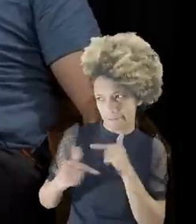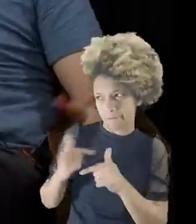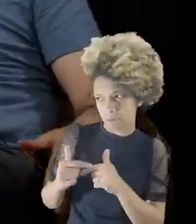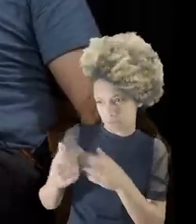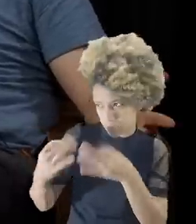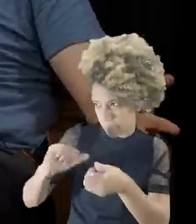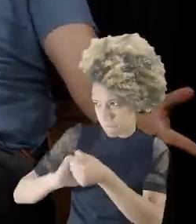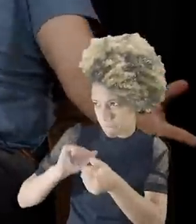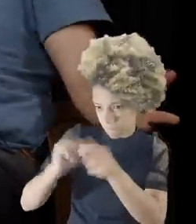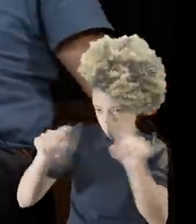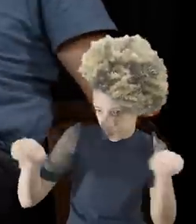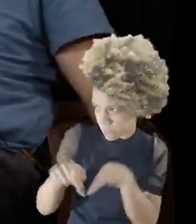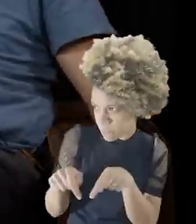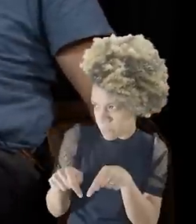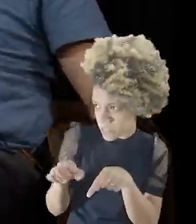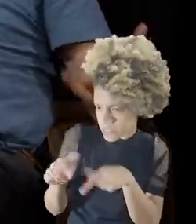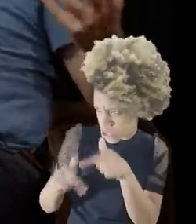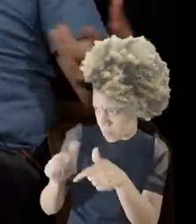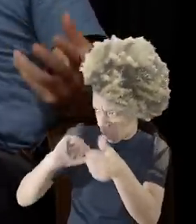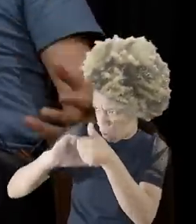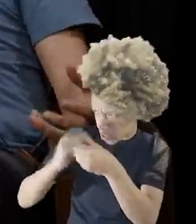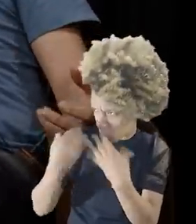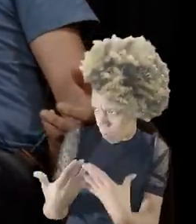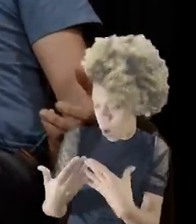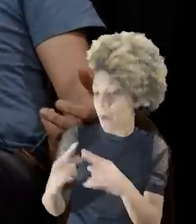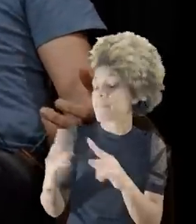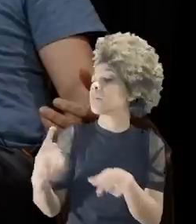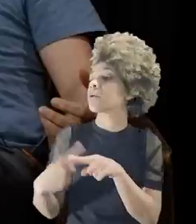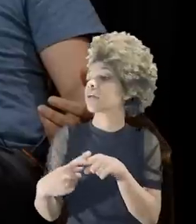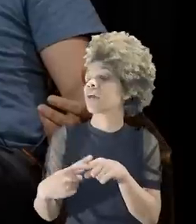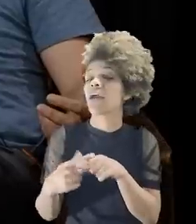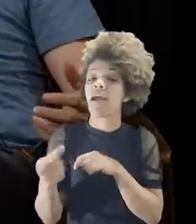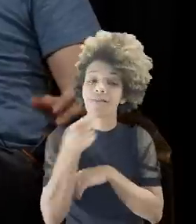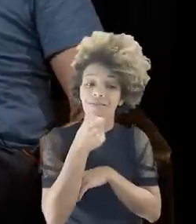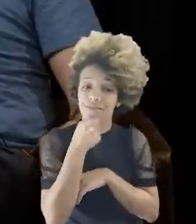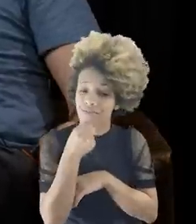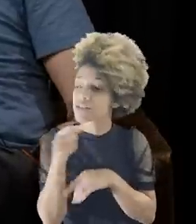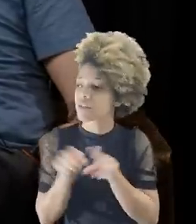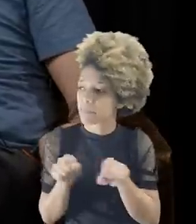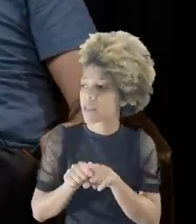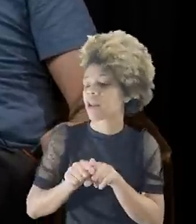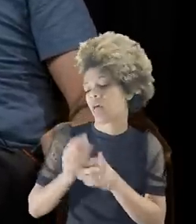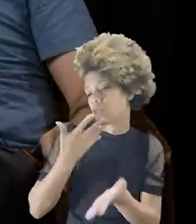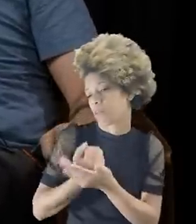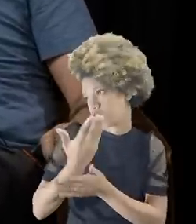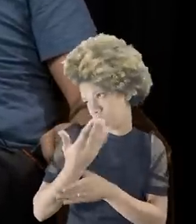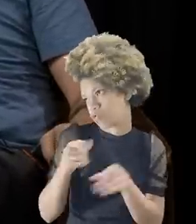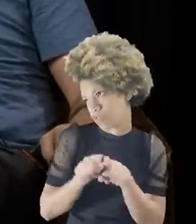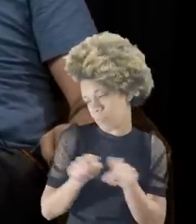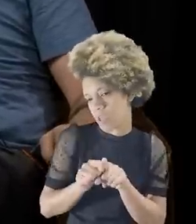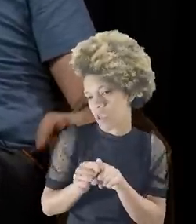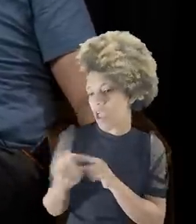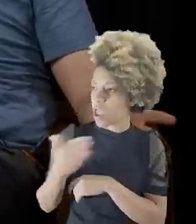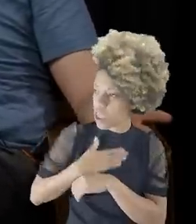você fala tá bom se ele me entrega em quadra porque esse é o Grande Lance né a gente entrevista muita gente lá também no nosso podcast lá eu